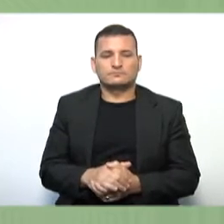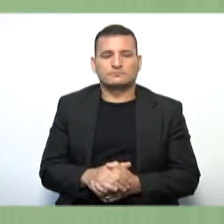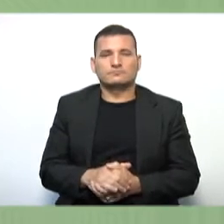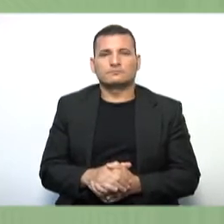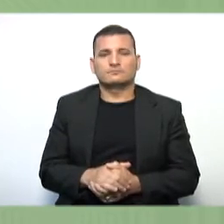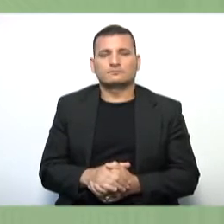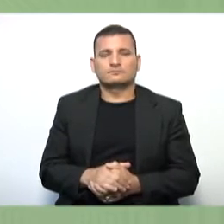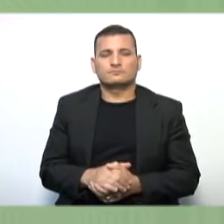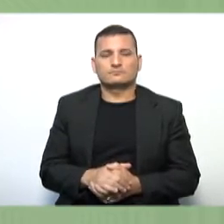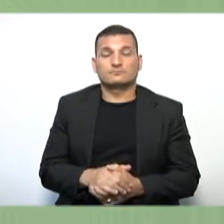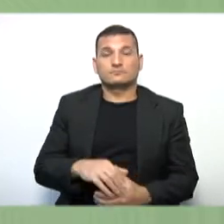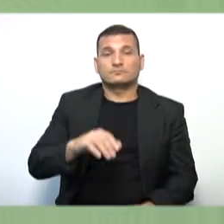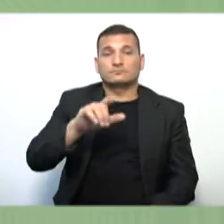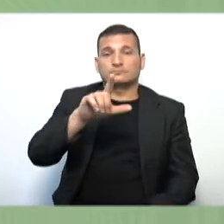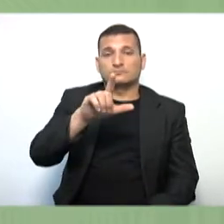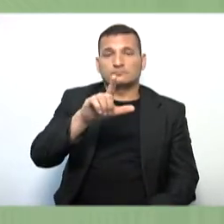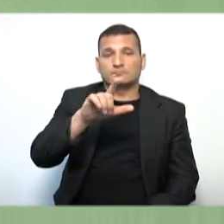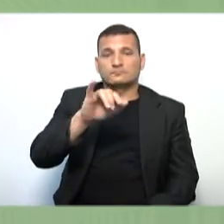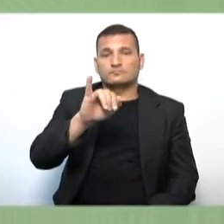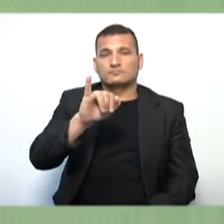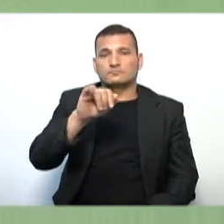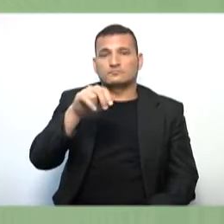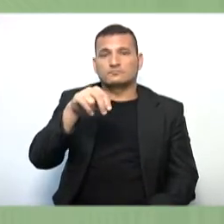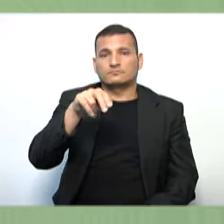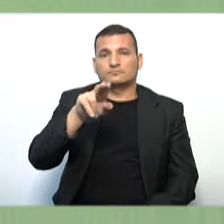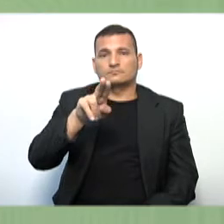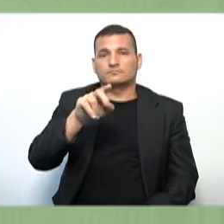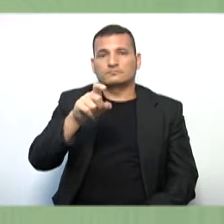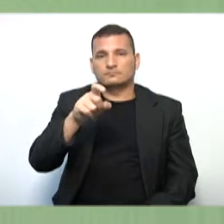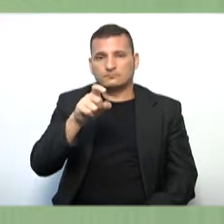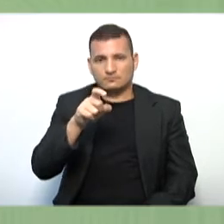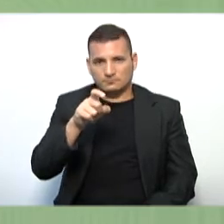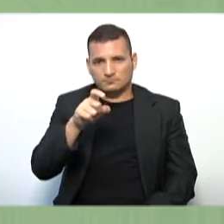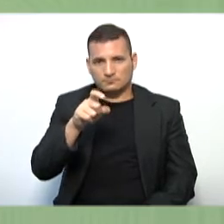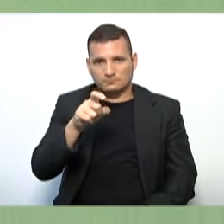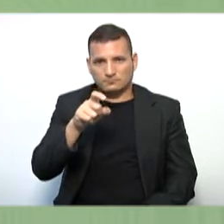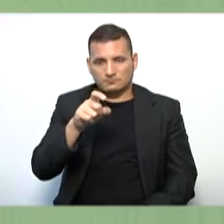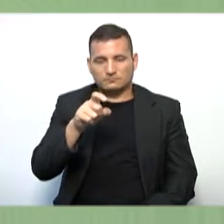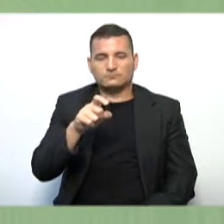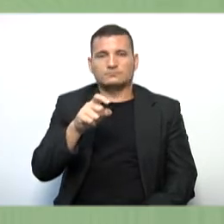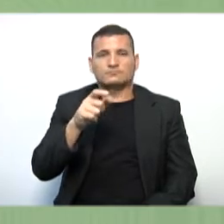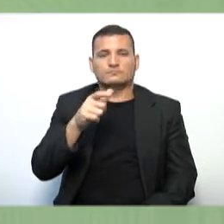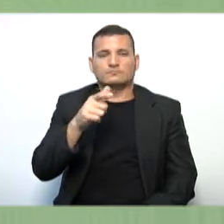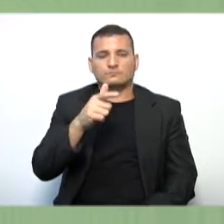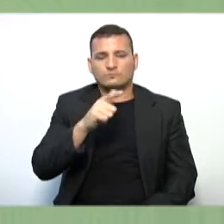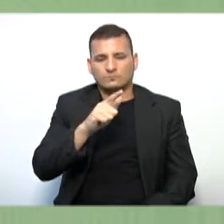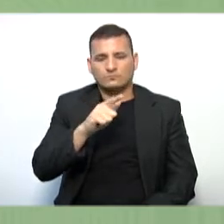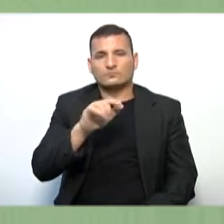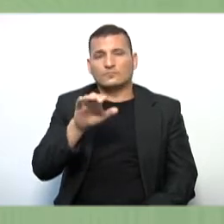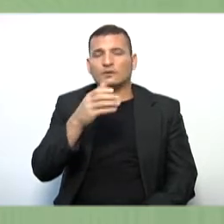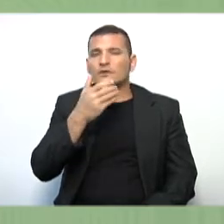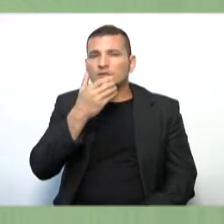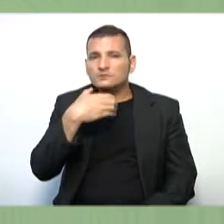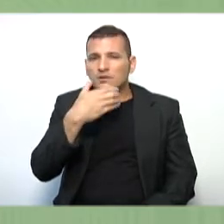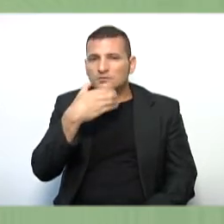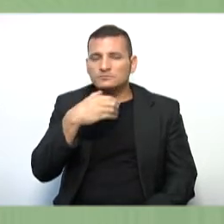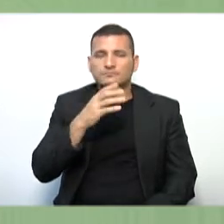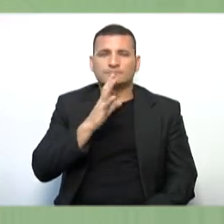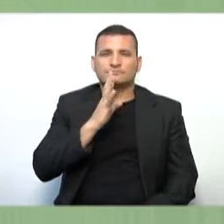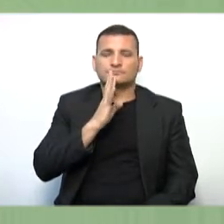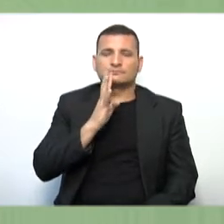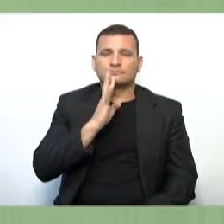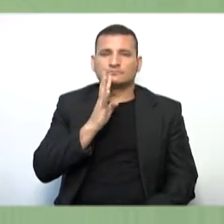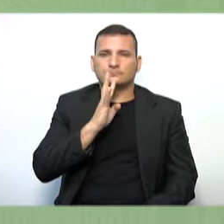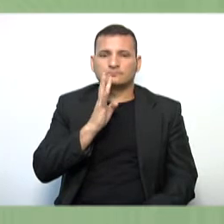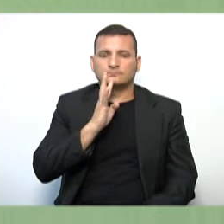operacional Linux em sua distribuição Ubuntu, né? Essa maçãzinha mordida, eu acho que bem conhecida de